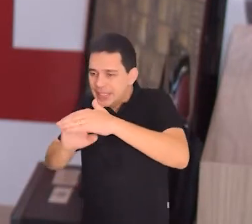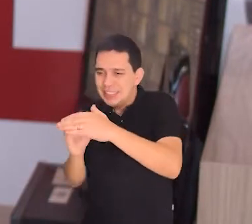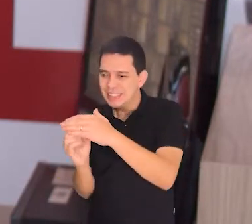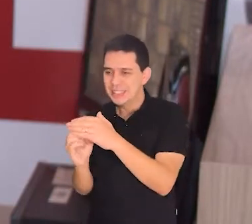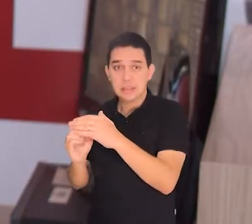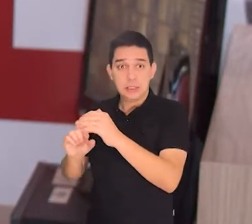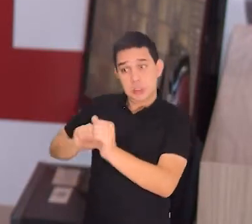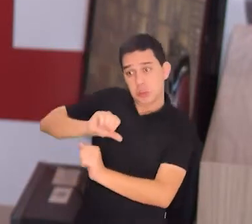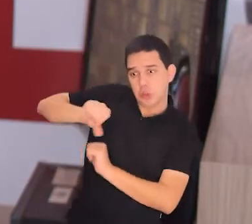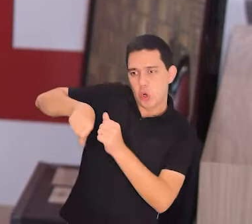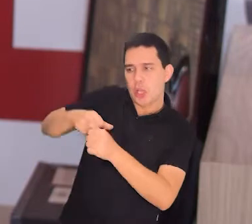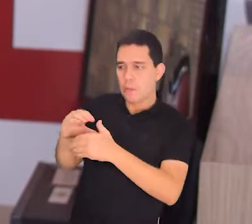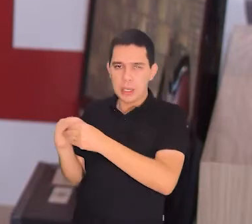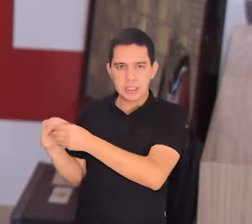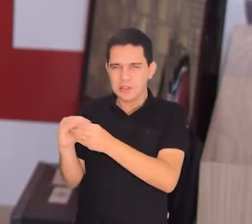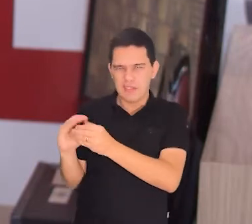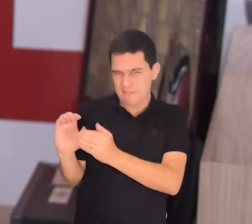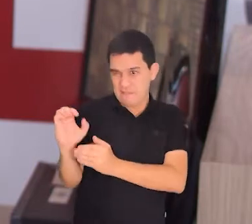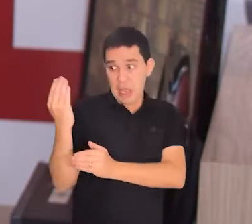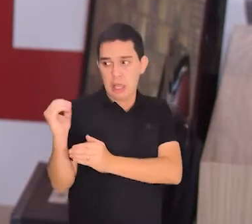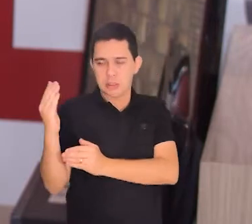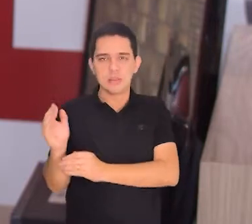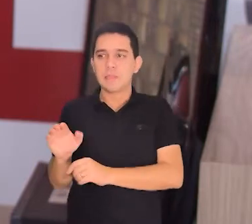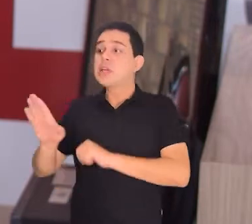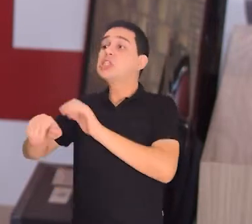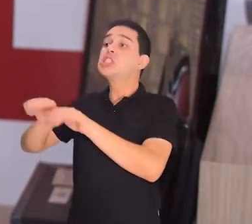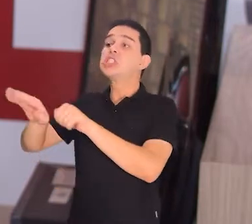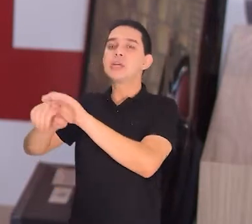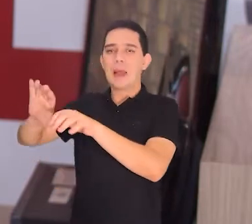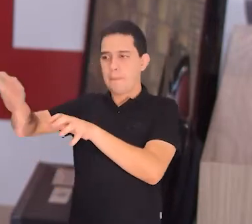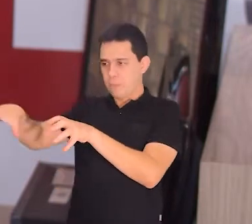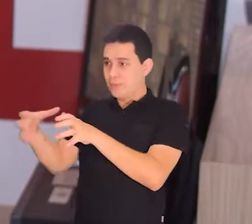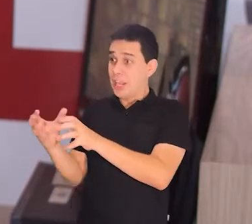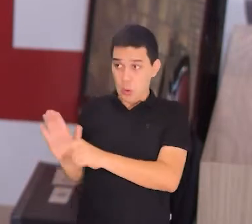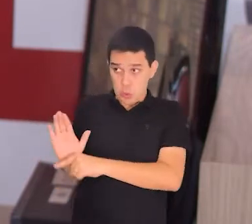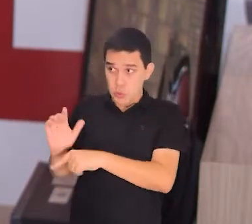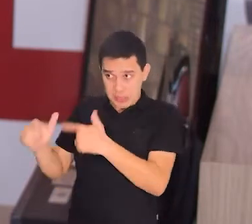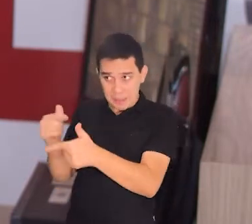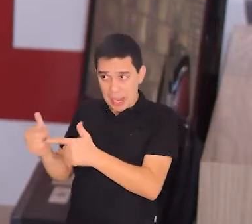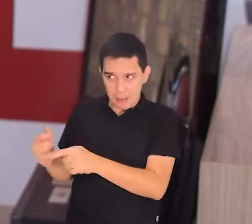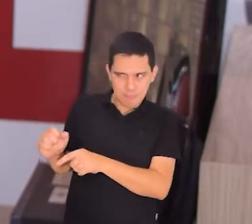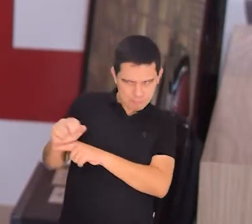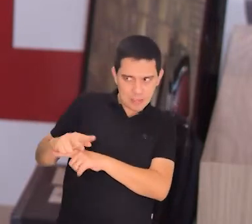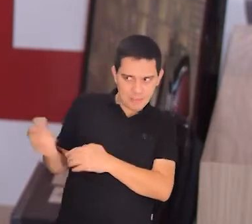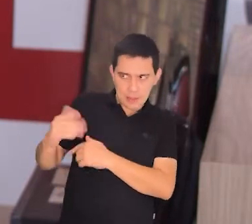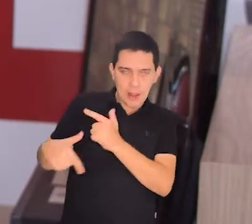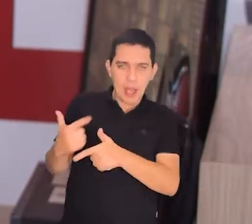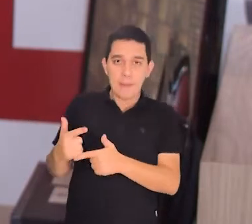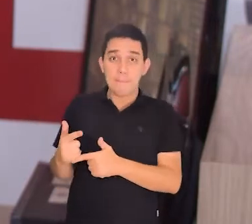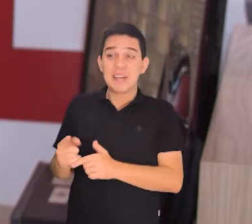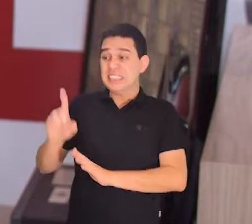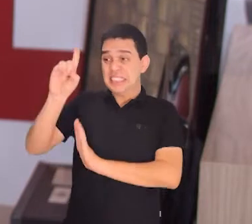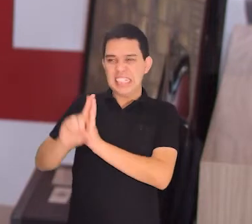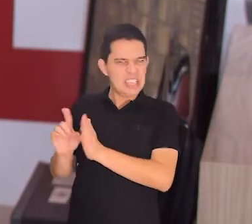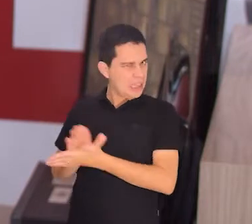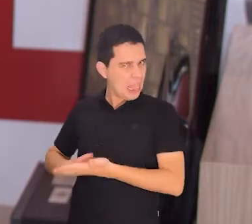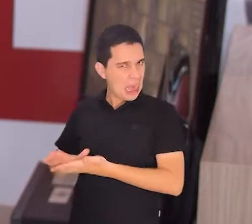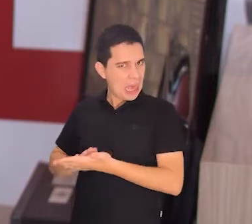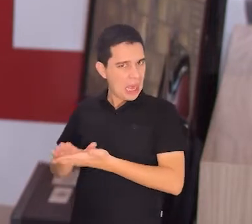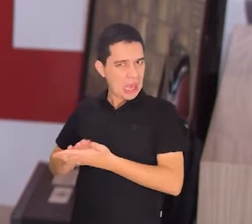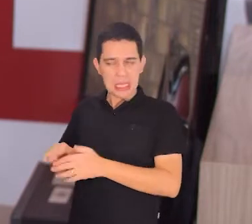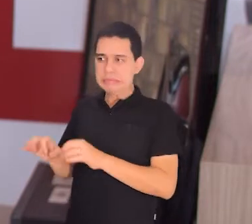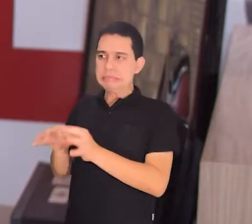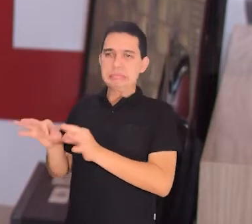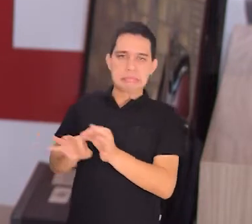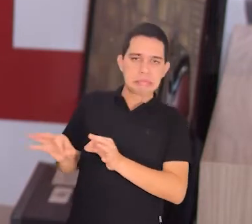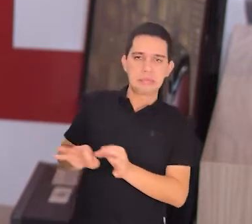a pagarem verbas trabalhistas aos falsos cooperados. Como estas práticas têm se tornado comum na área da saúde pública, quem